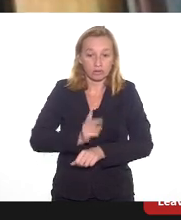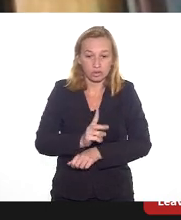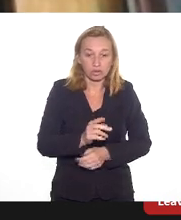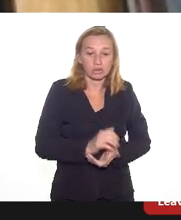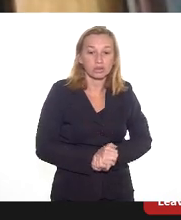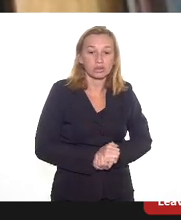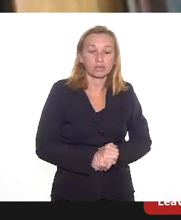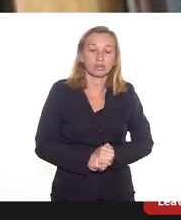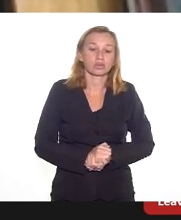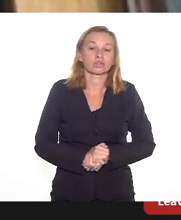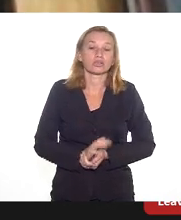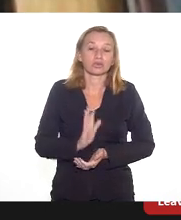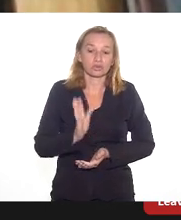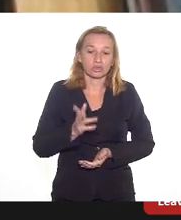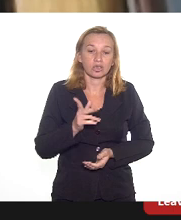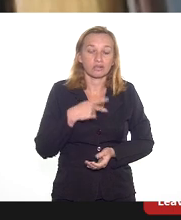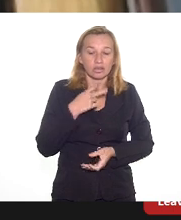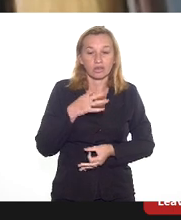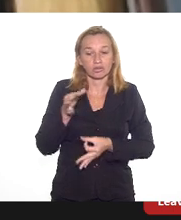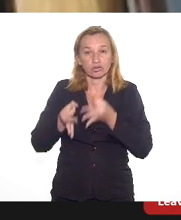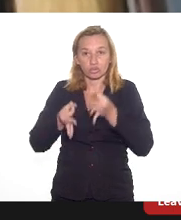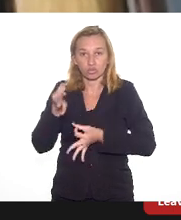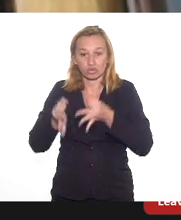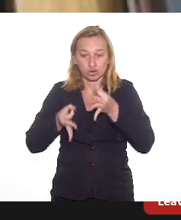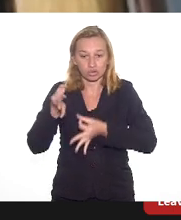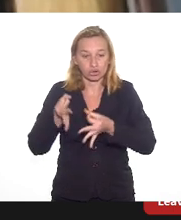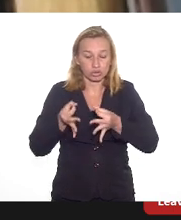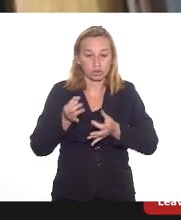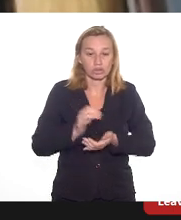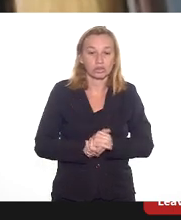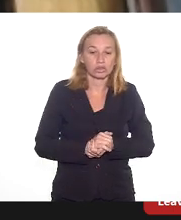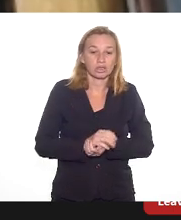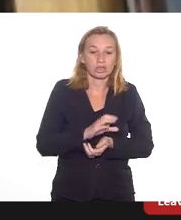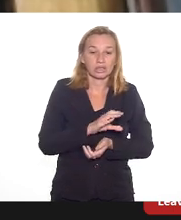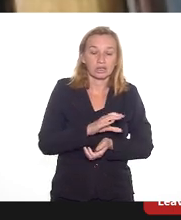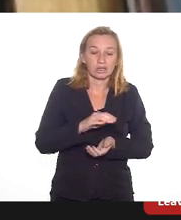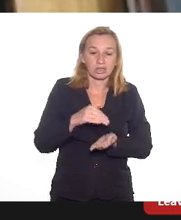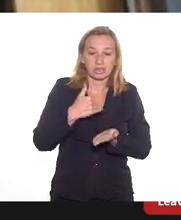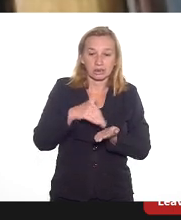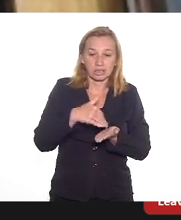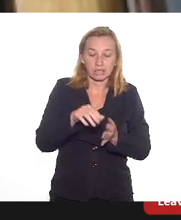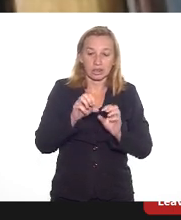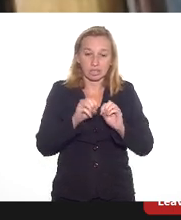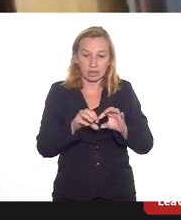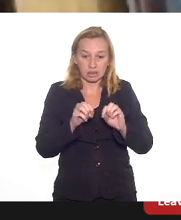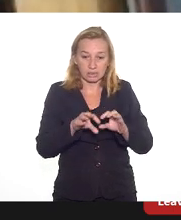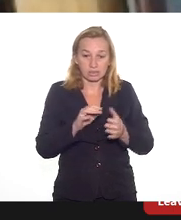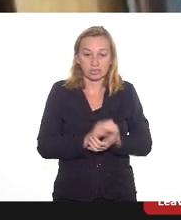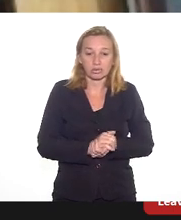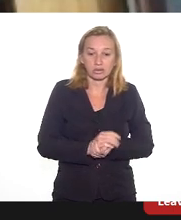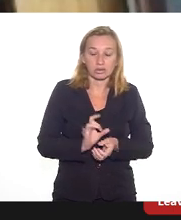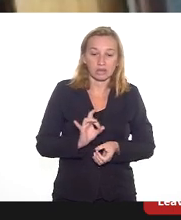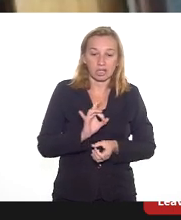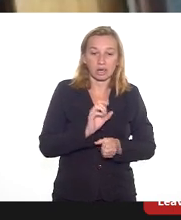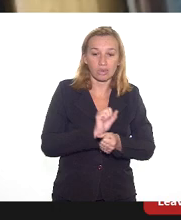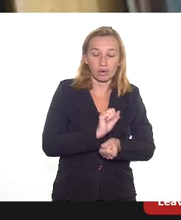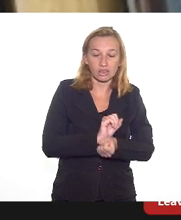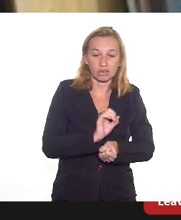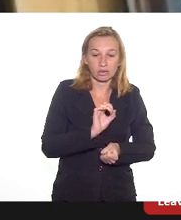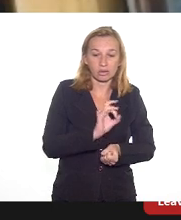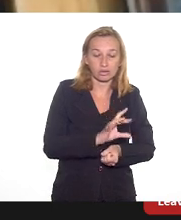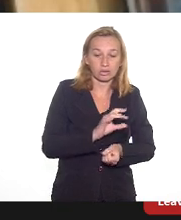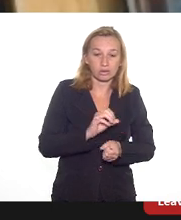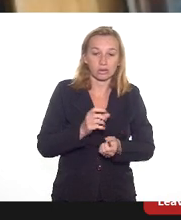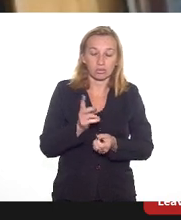foi objeto de parecer já também jurídico da AJUR, da SEDUC, e está agora aguardando o visto do Procurador-Geral.